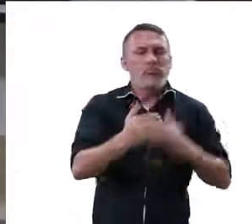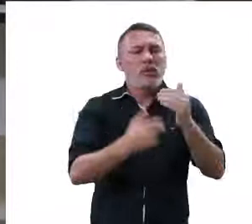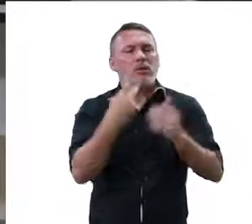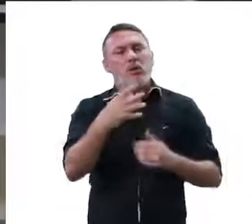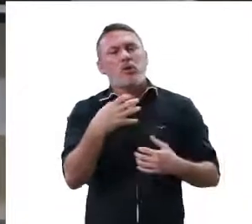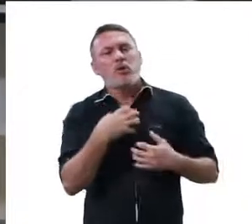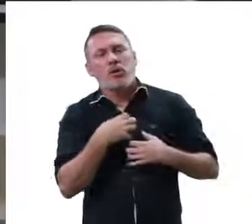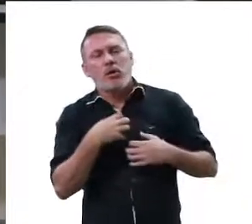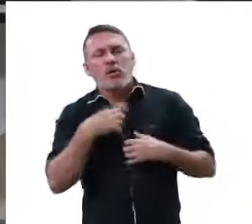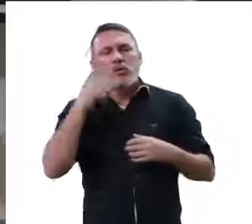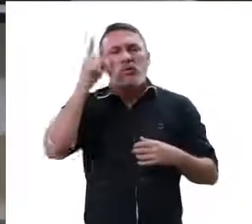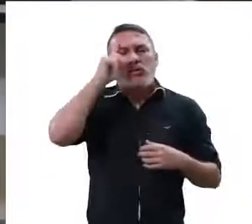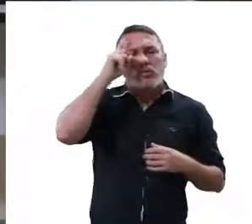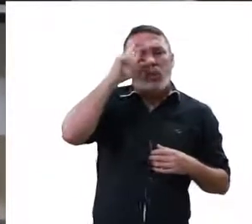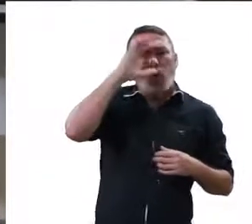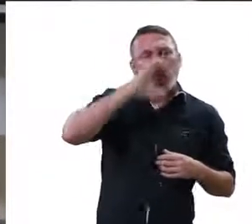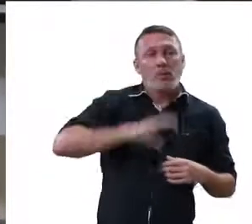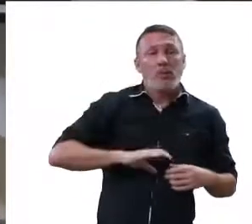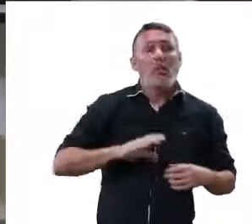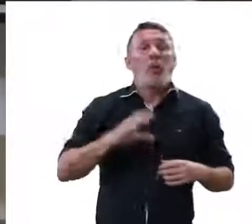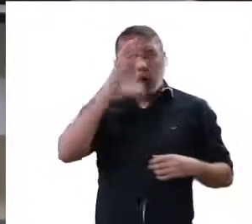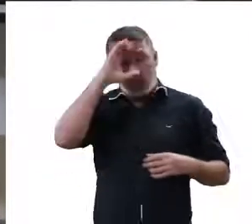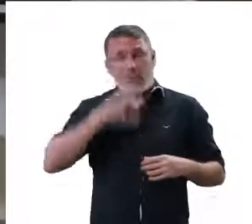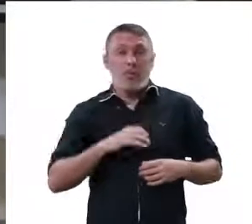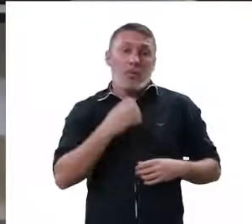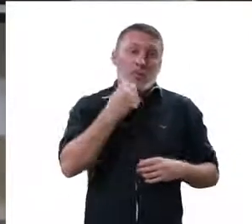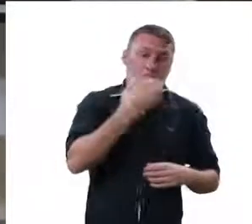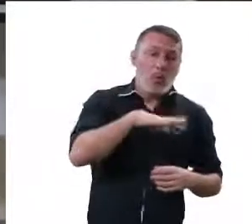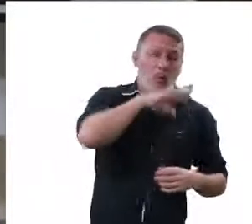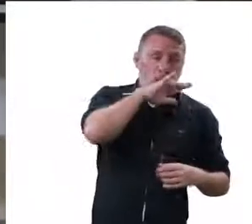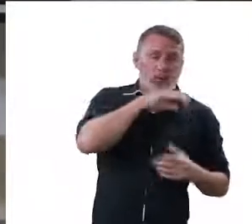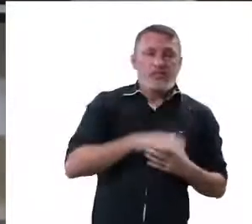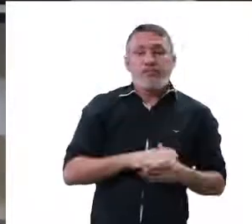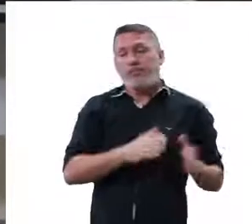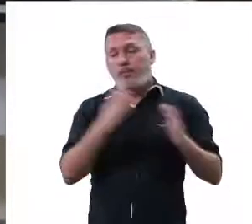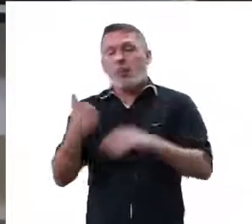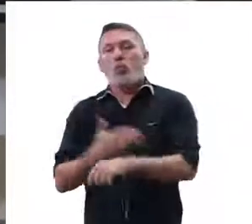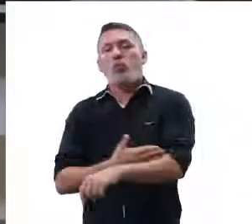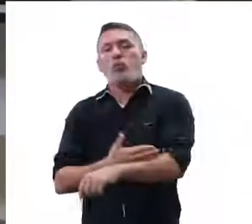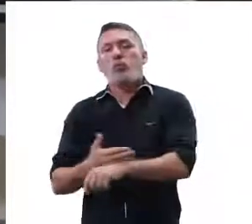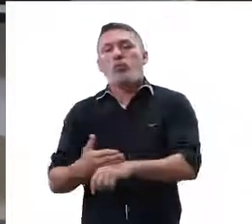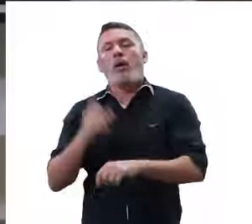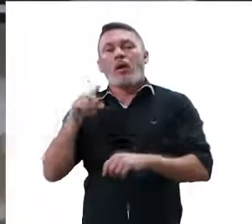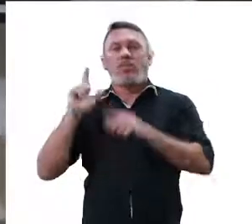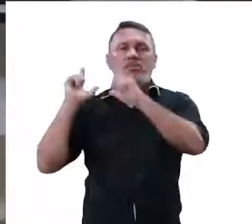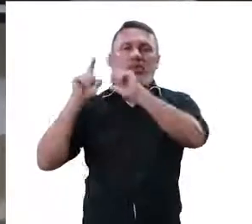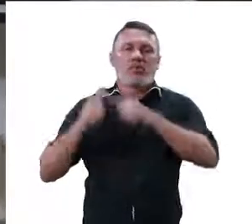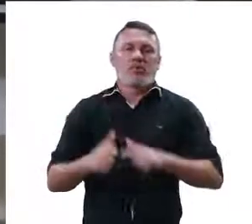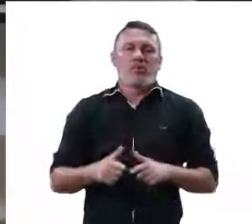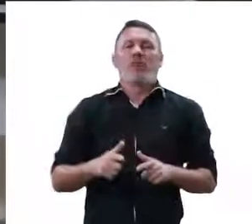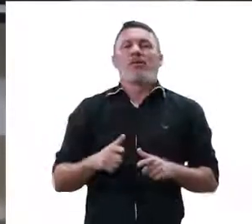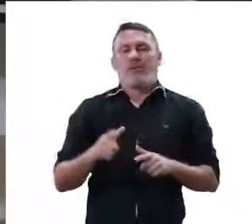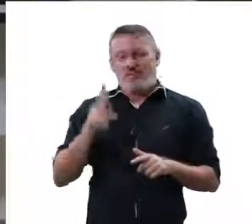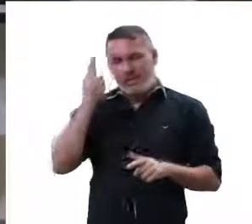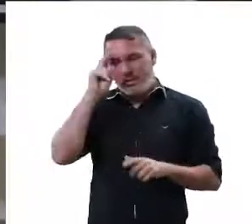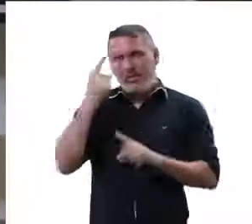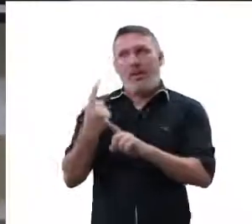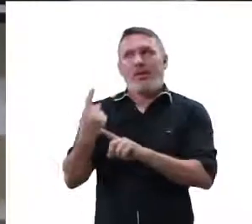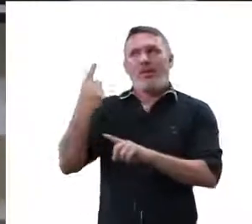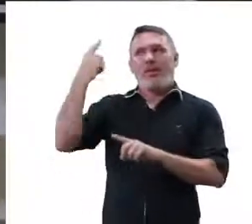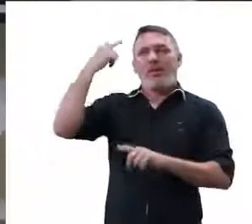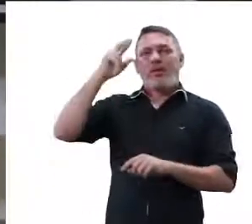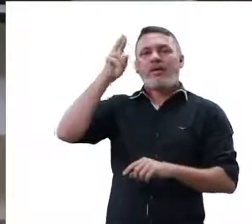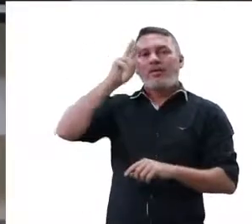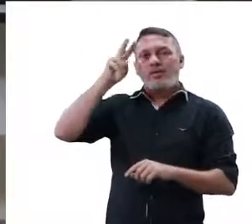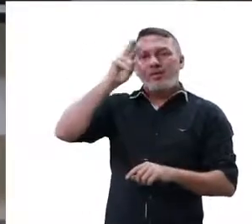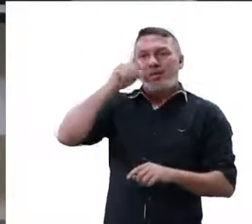ali, né? Então, esse comportamento ele pode ser bom ou ruim. Os costumes se baseiam nas tradições, então